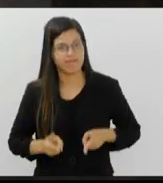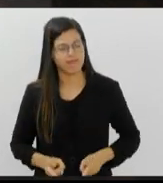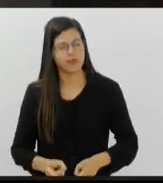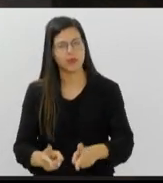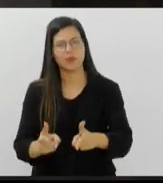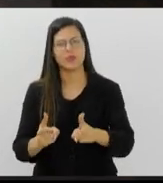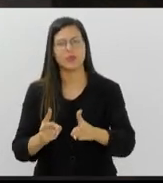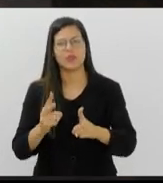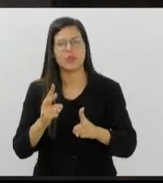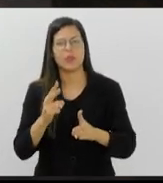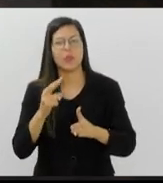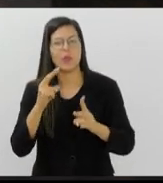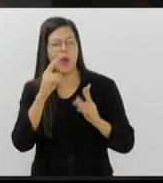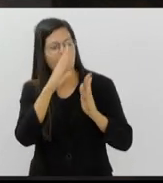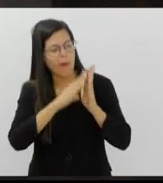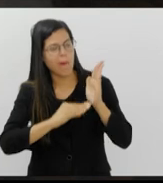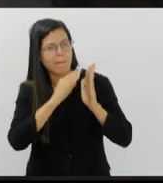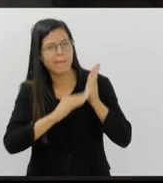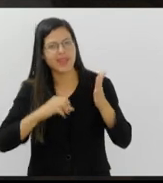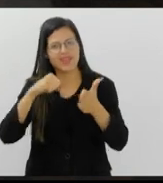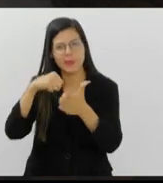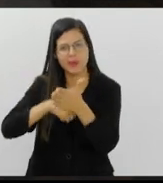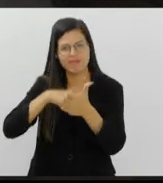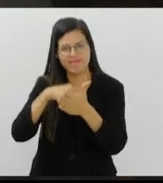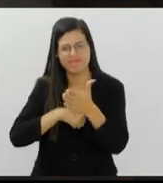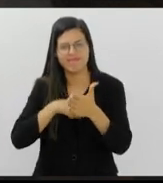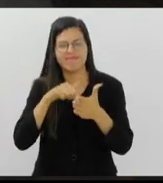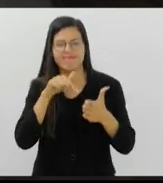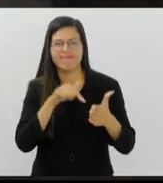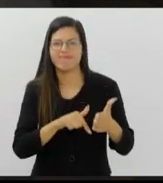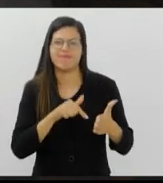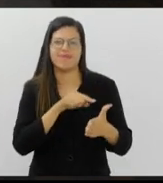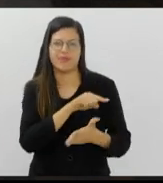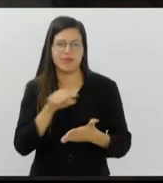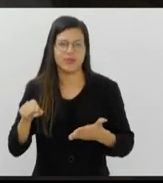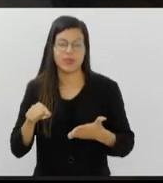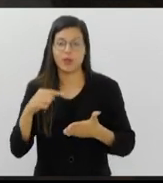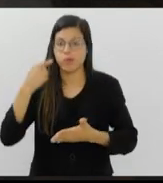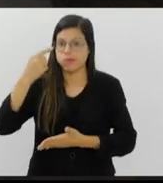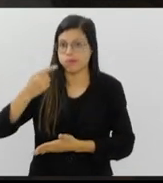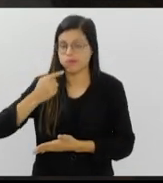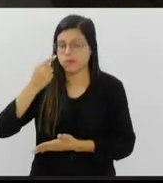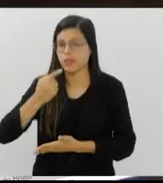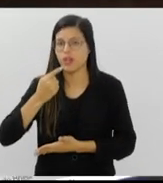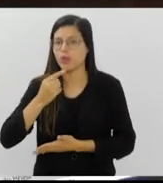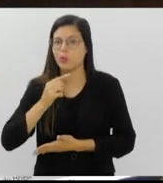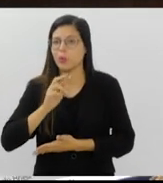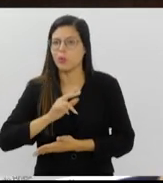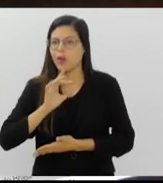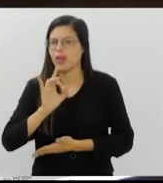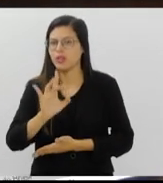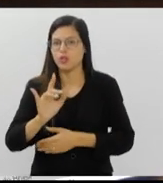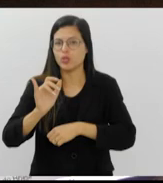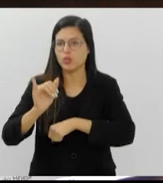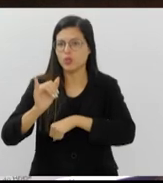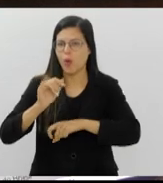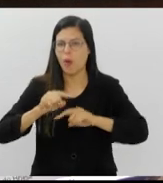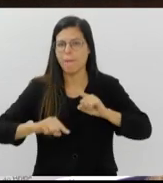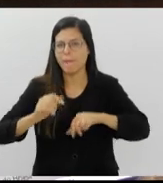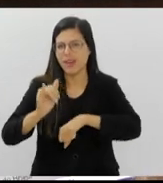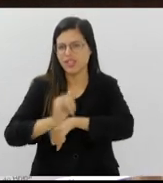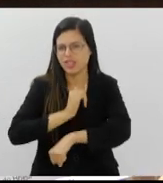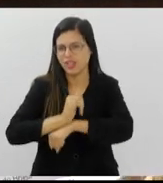nos inspirando na luta de cada uma de vocês, para que o direito seja não apenas uma ferramenta de